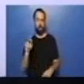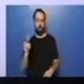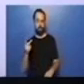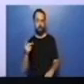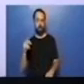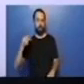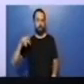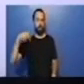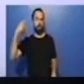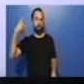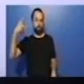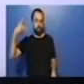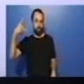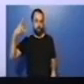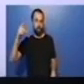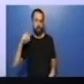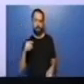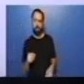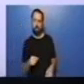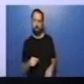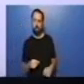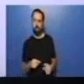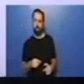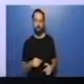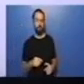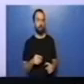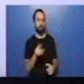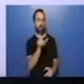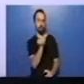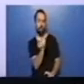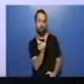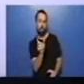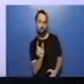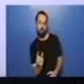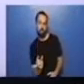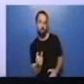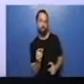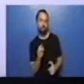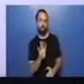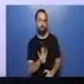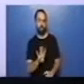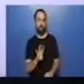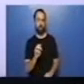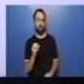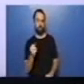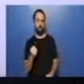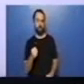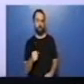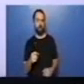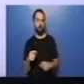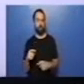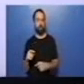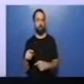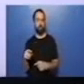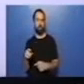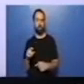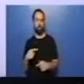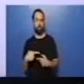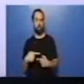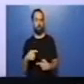64 menos 16 dá 48. copia o h elevado ao